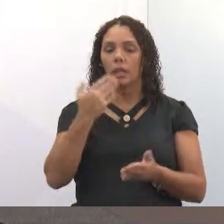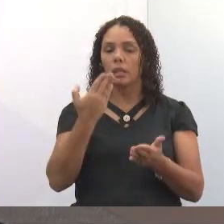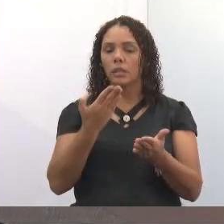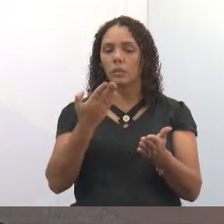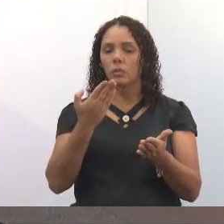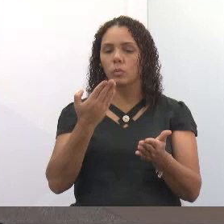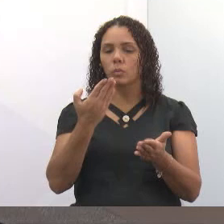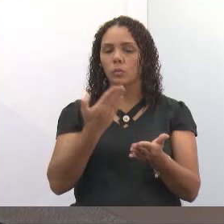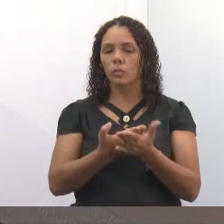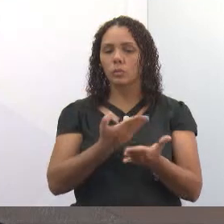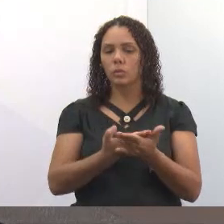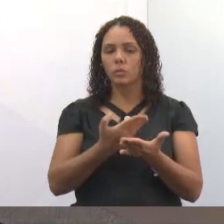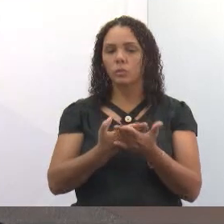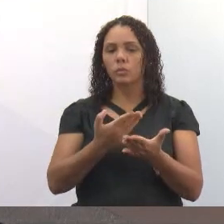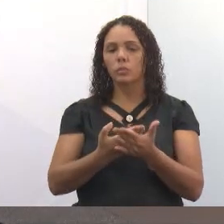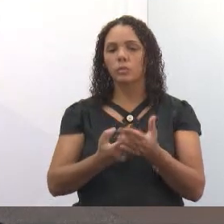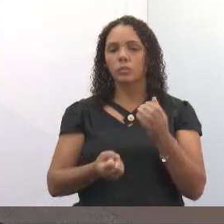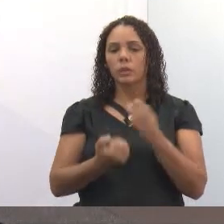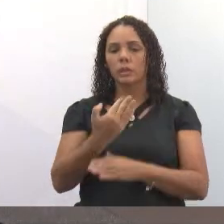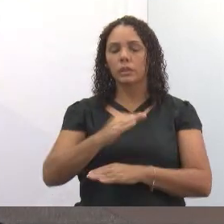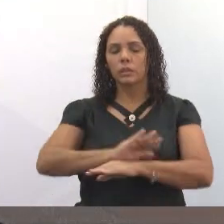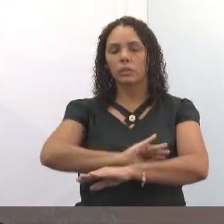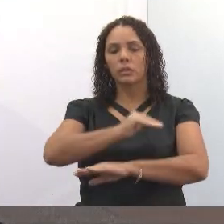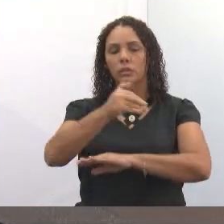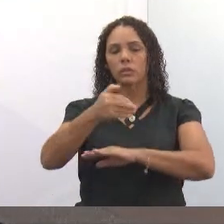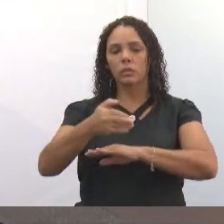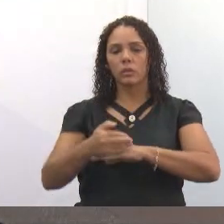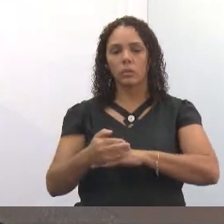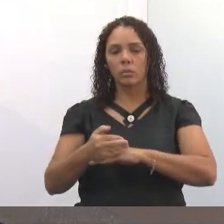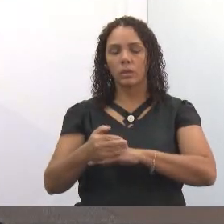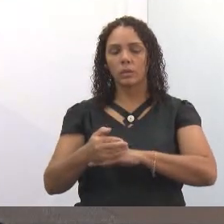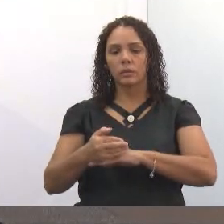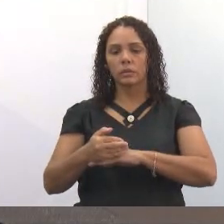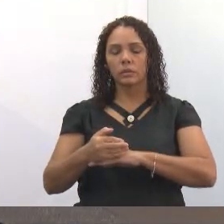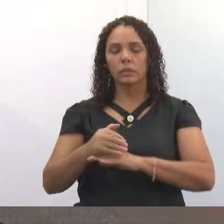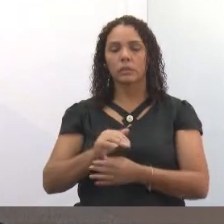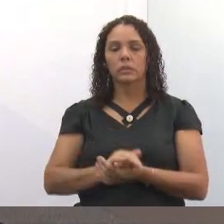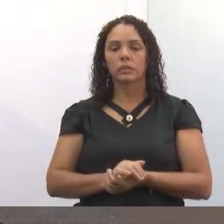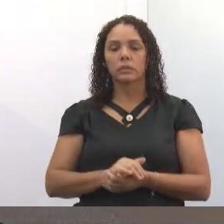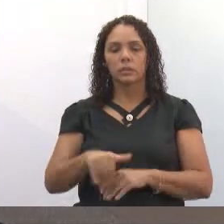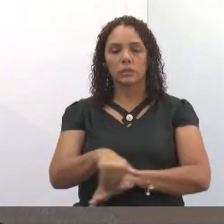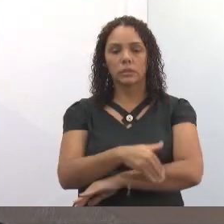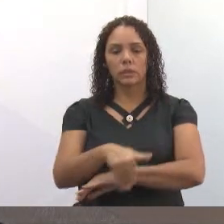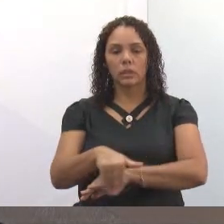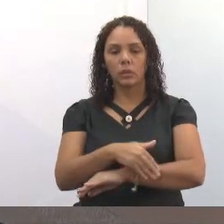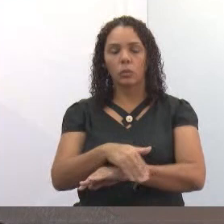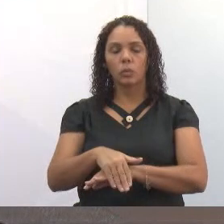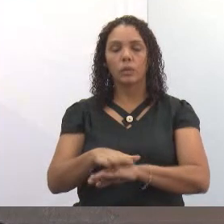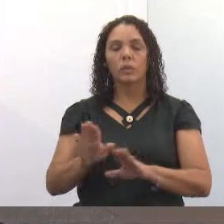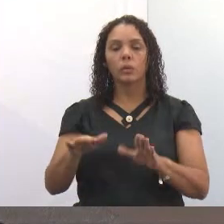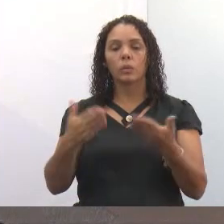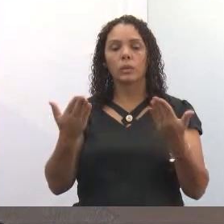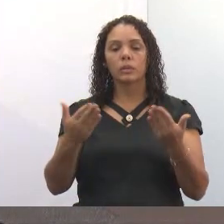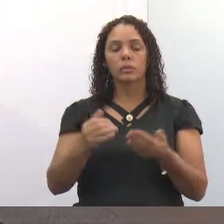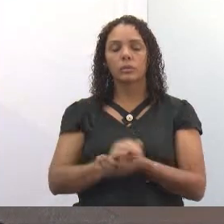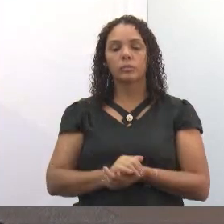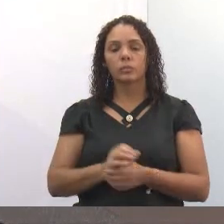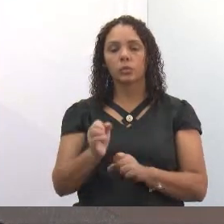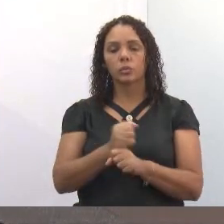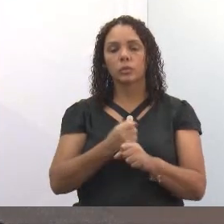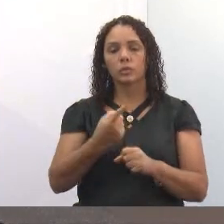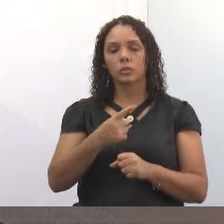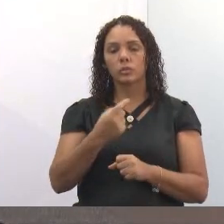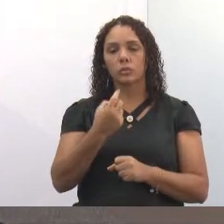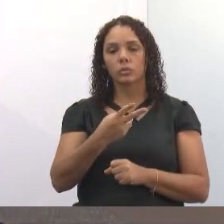para a implantação das lombadas eletrônicas na vila, na via citada, e qual o prazo? Resposta, em 2023,